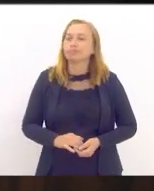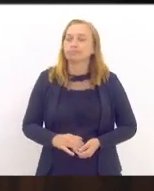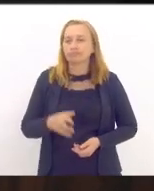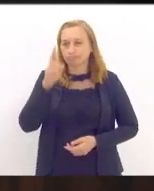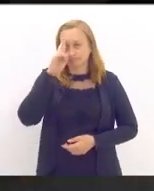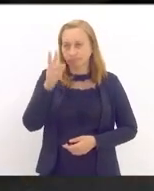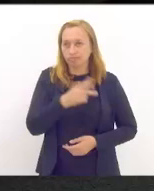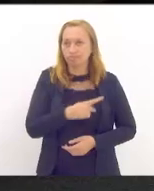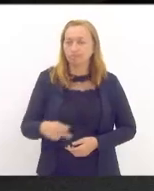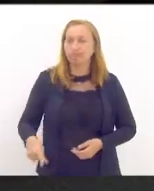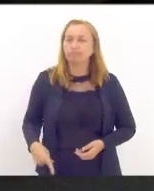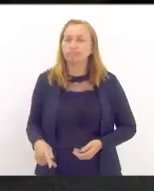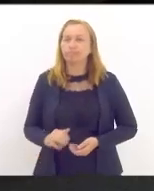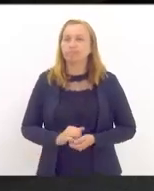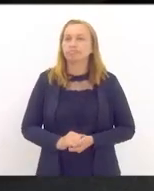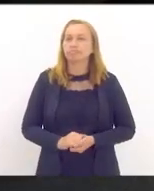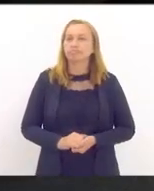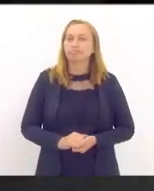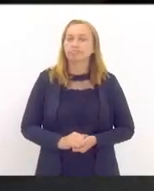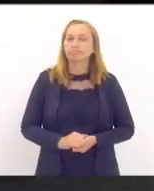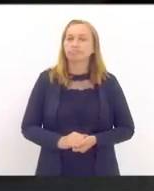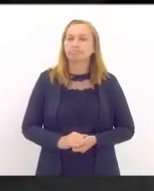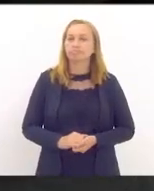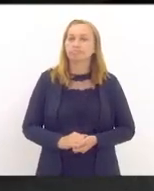senhor presidente é